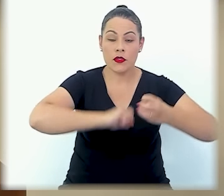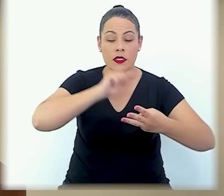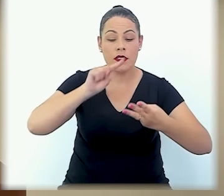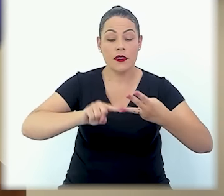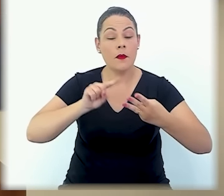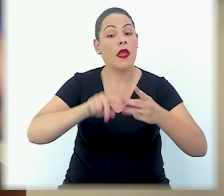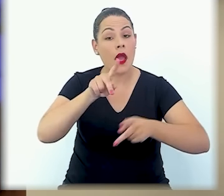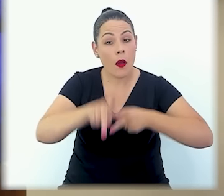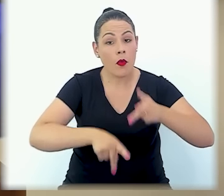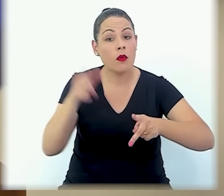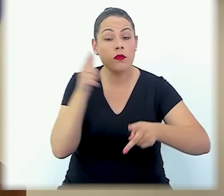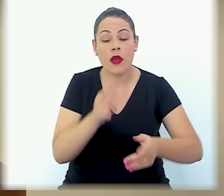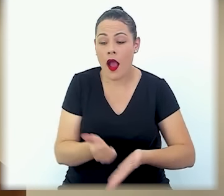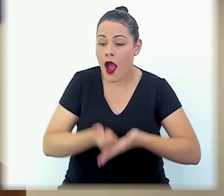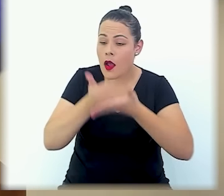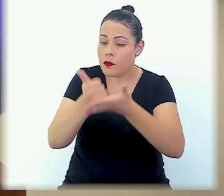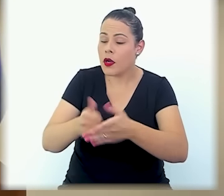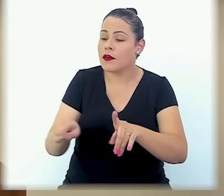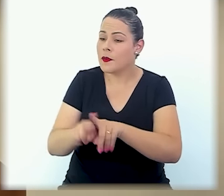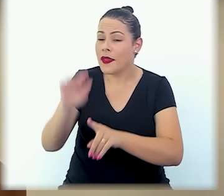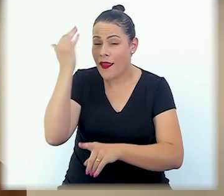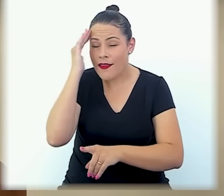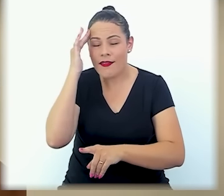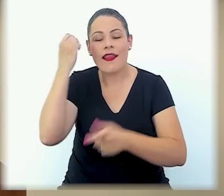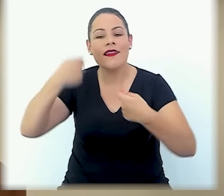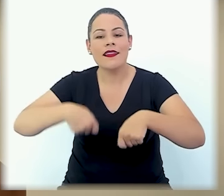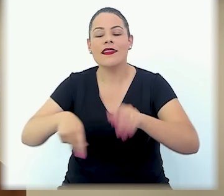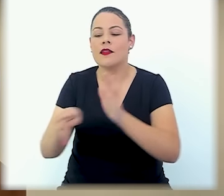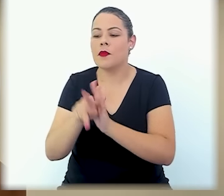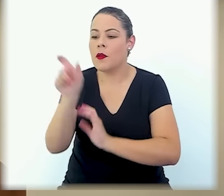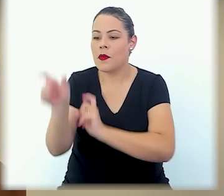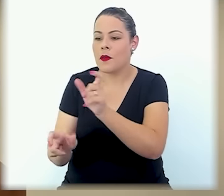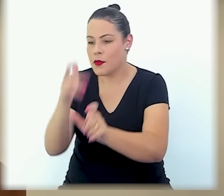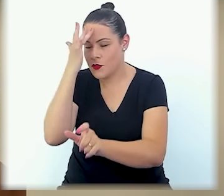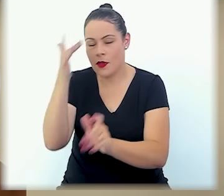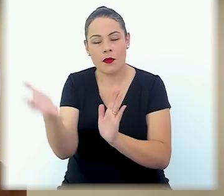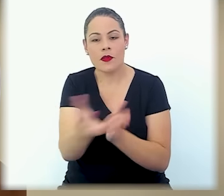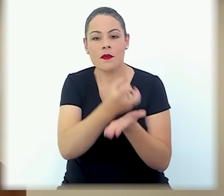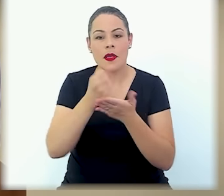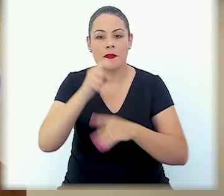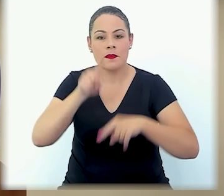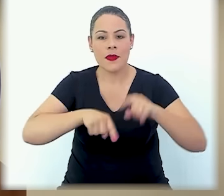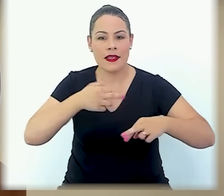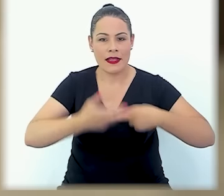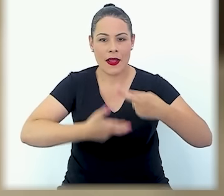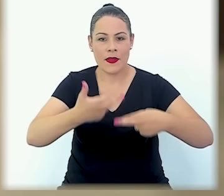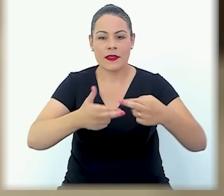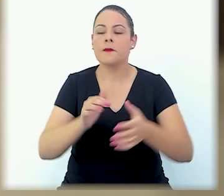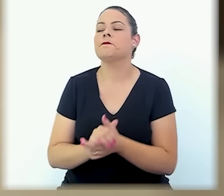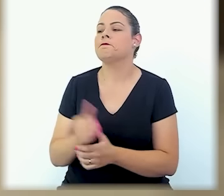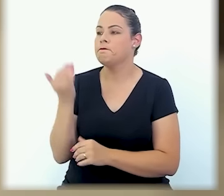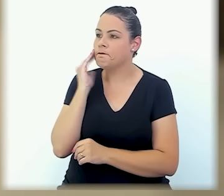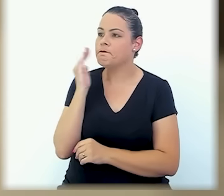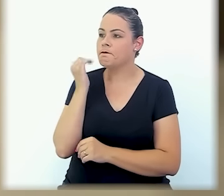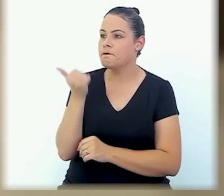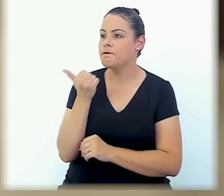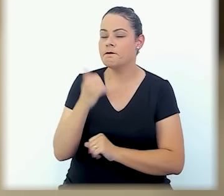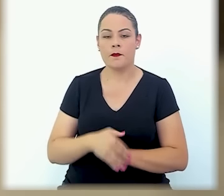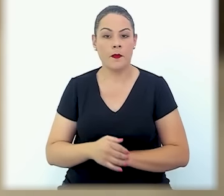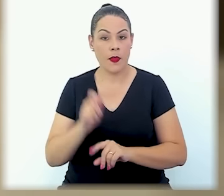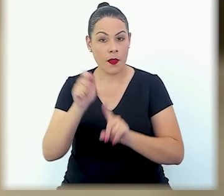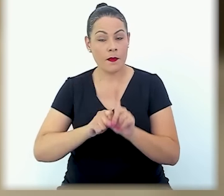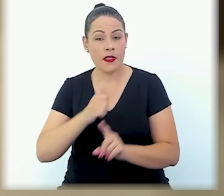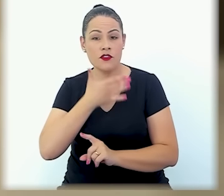população apoiar e entender a essencialidade desse trabalhador, que são os catadores de material reciclável. Uhum, entendi. Bom,